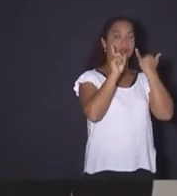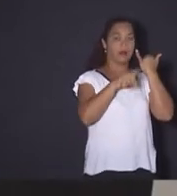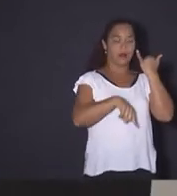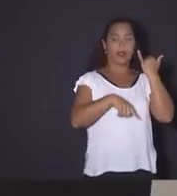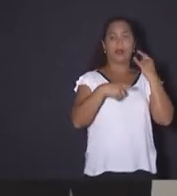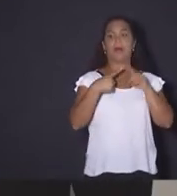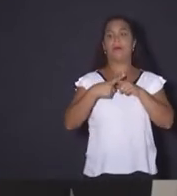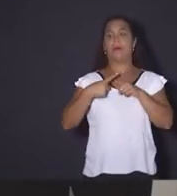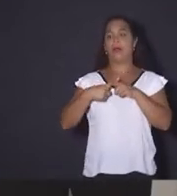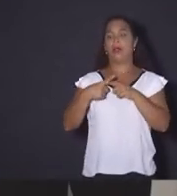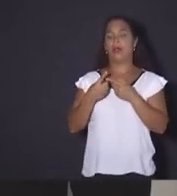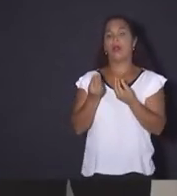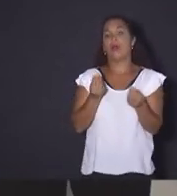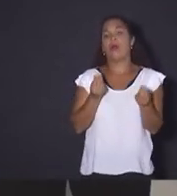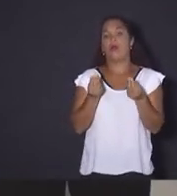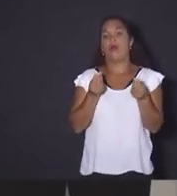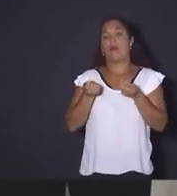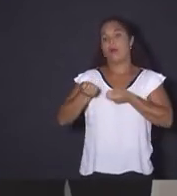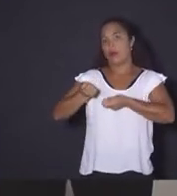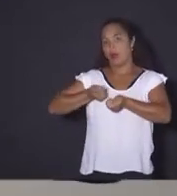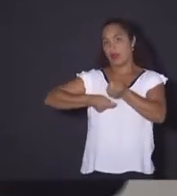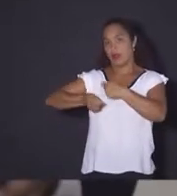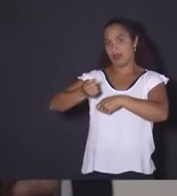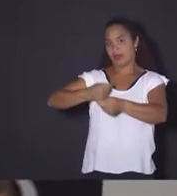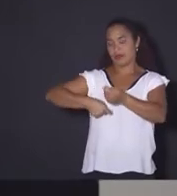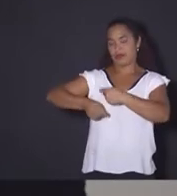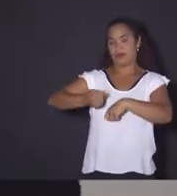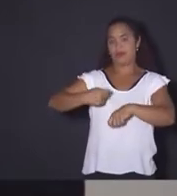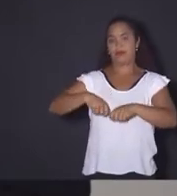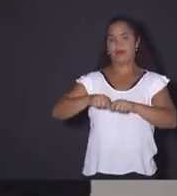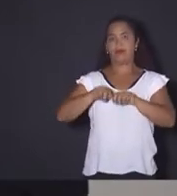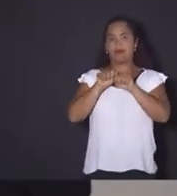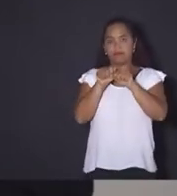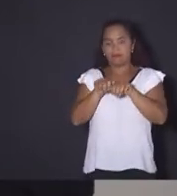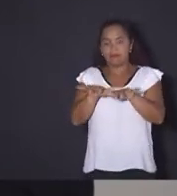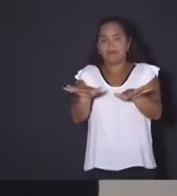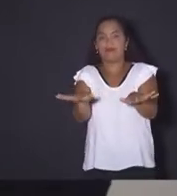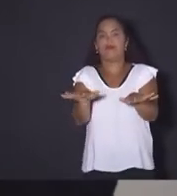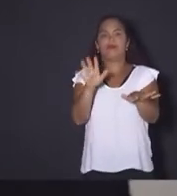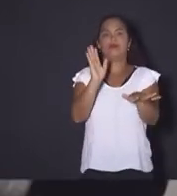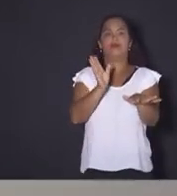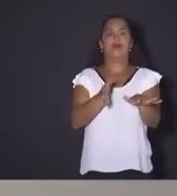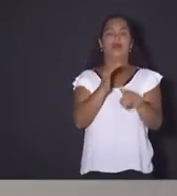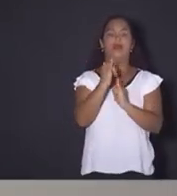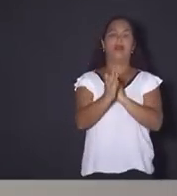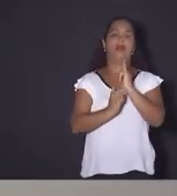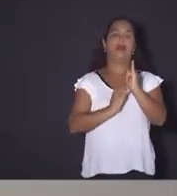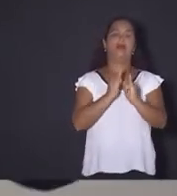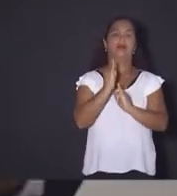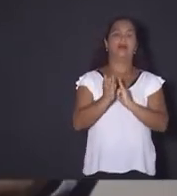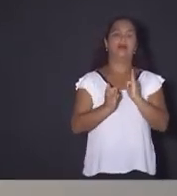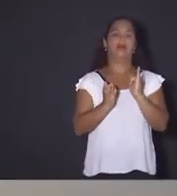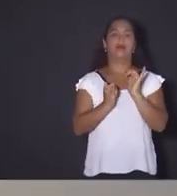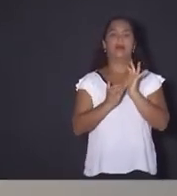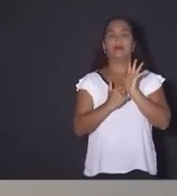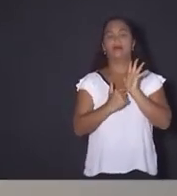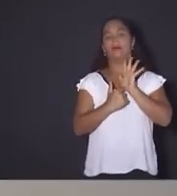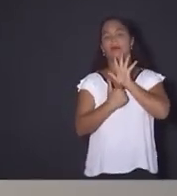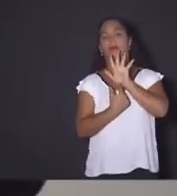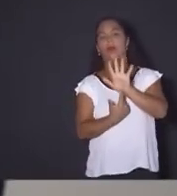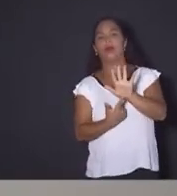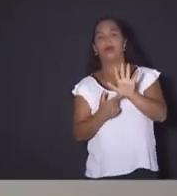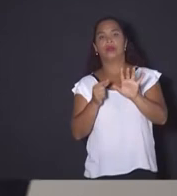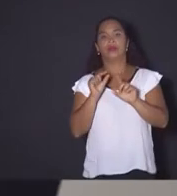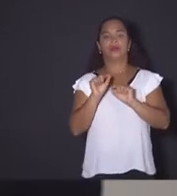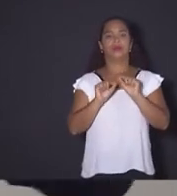natureza comercial que se alastrou pela internet, violando a ideia utópica, a